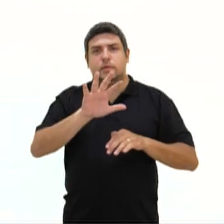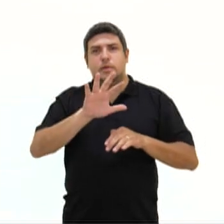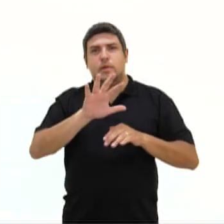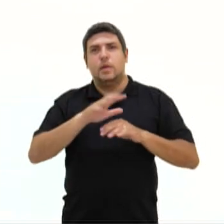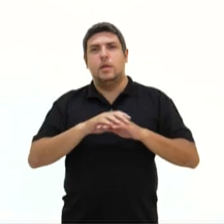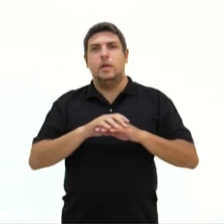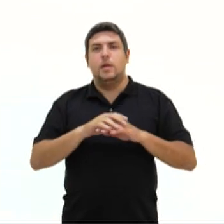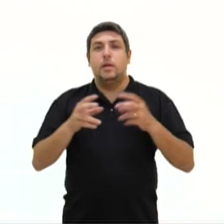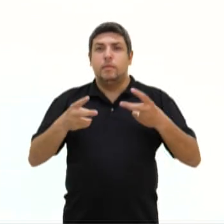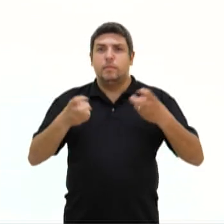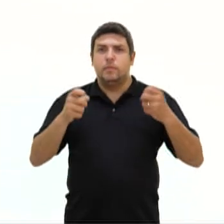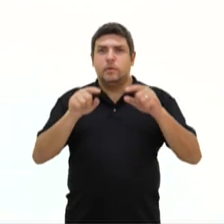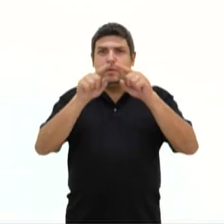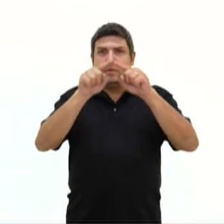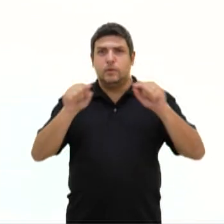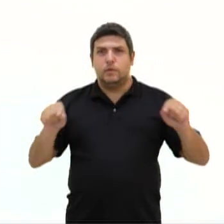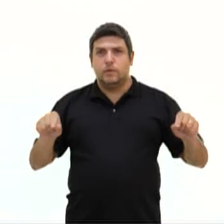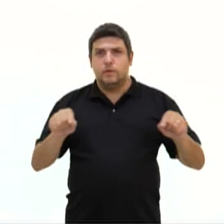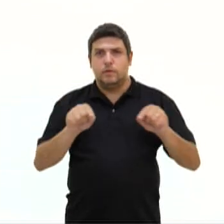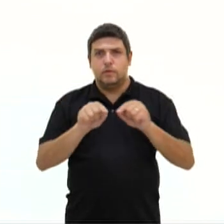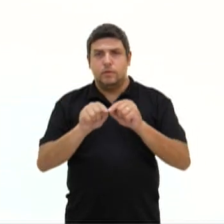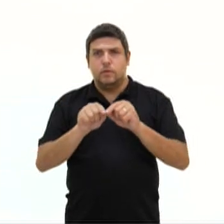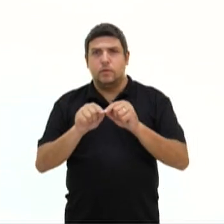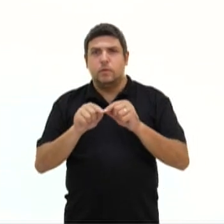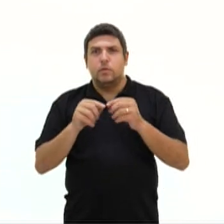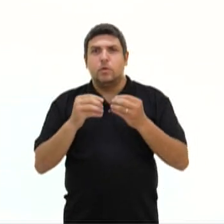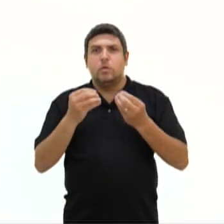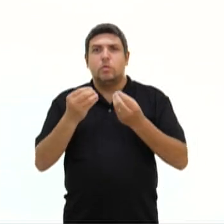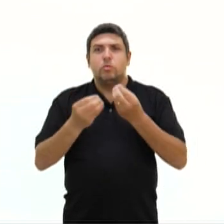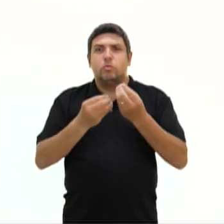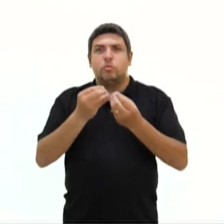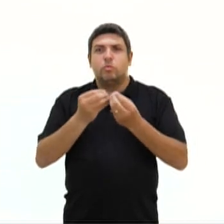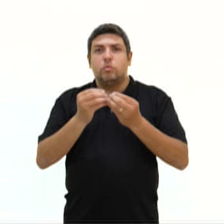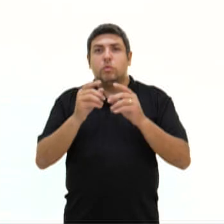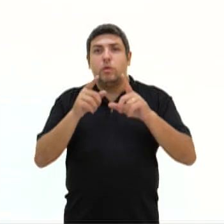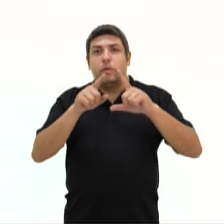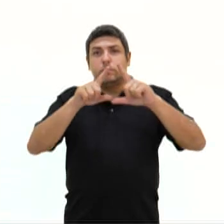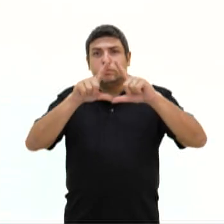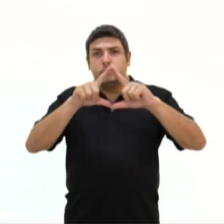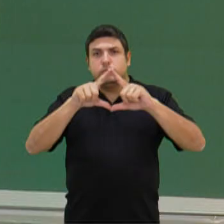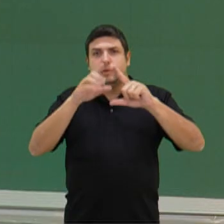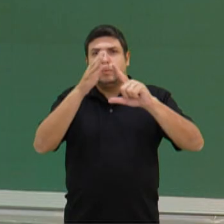que a simetria, o eixo de simetria, se encontra exatamente no meio dele.